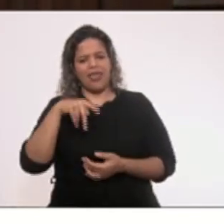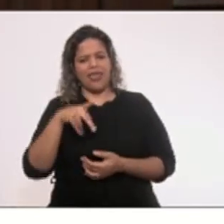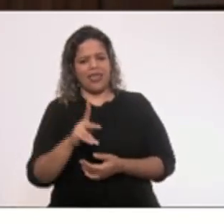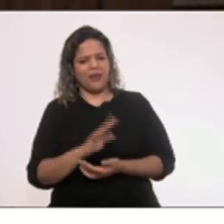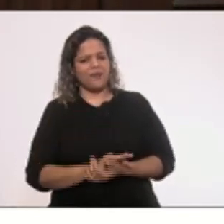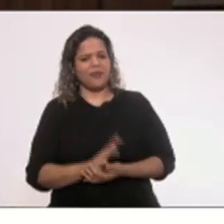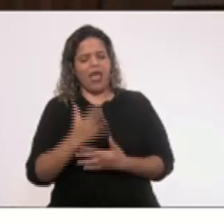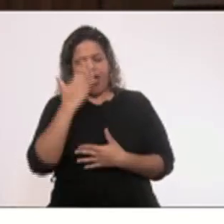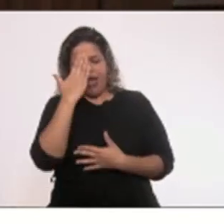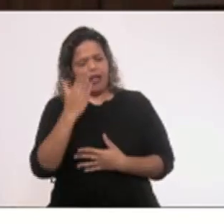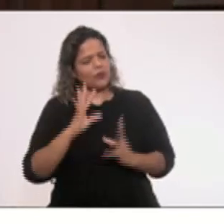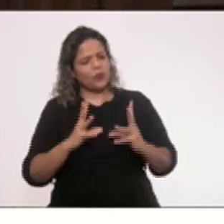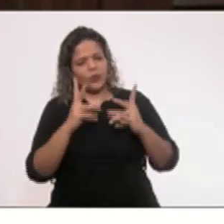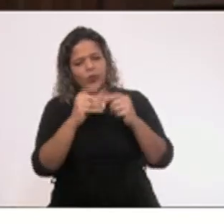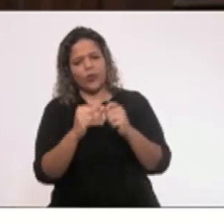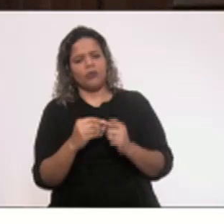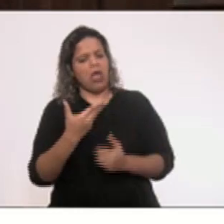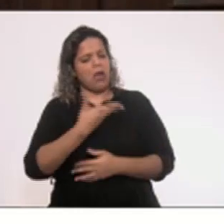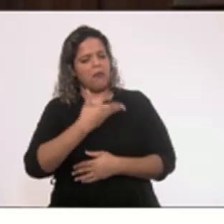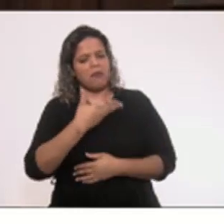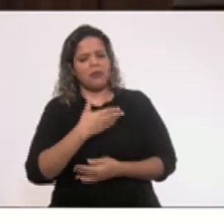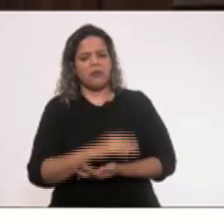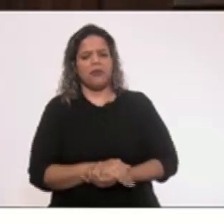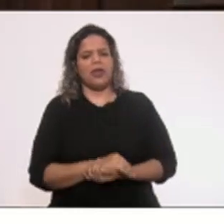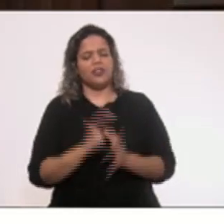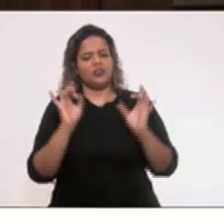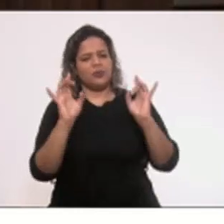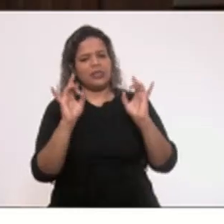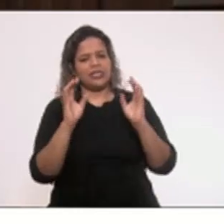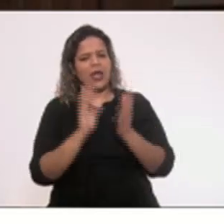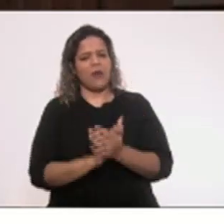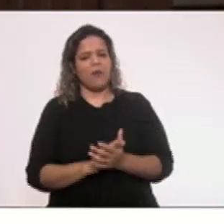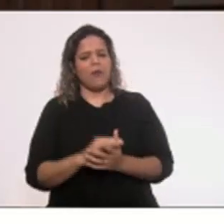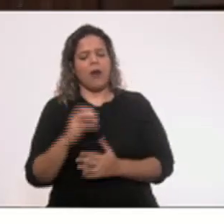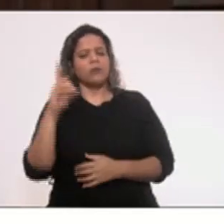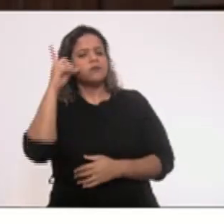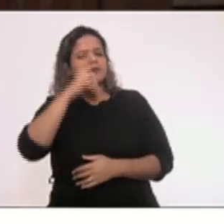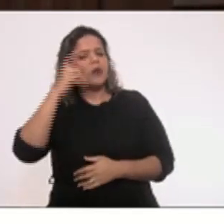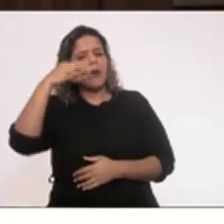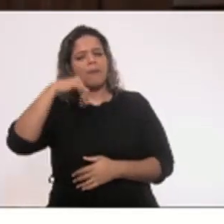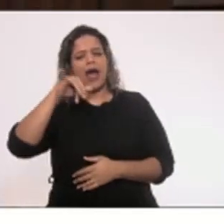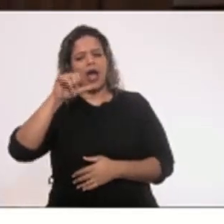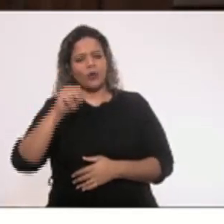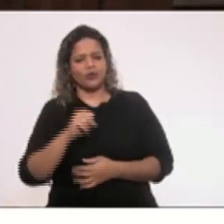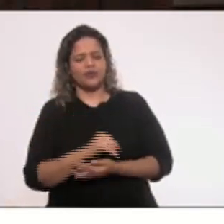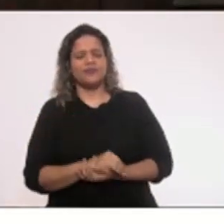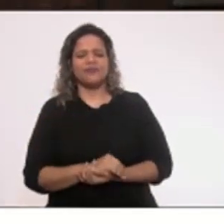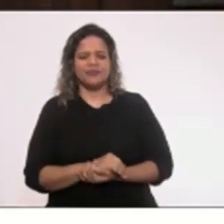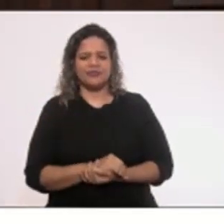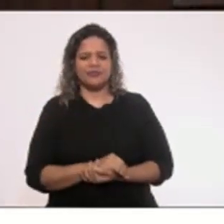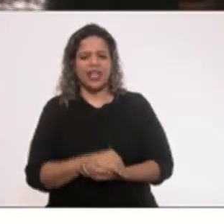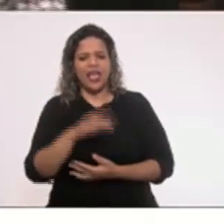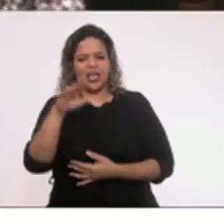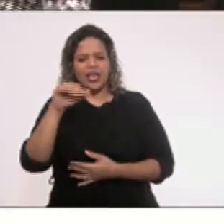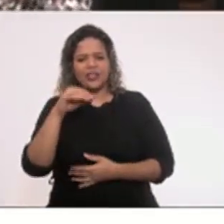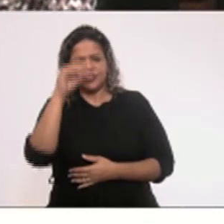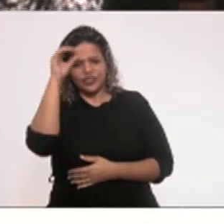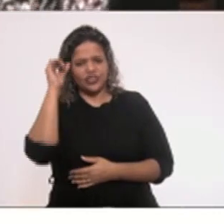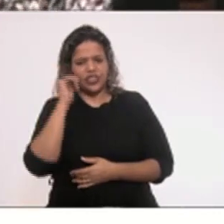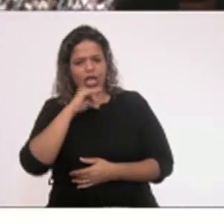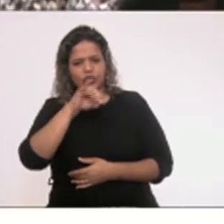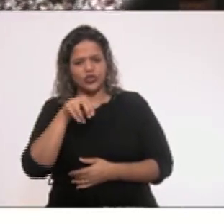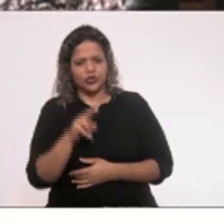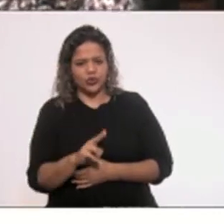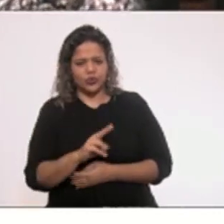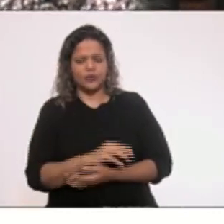como é este. Agradeço a todos os meus pares, em especial ao deputado Marcos Miller. Deputada Tia Ju. Pela ordem, senhor presidente. É pela